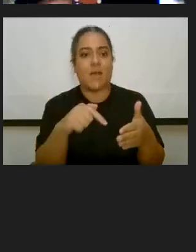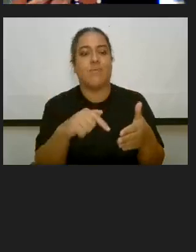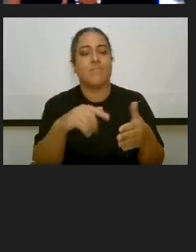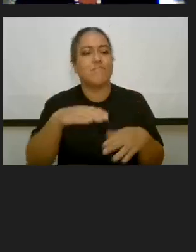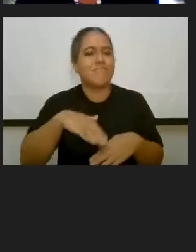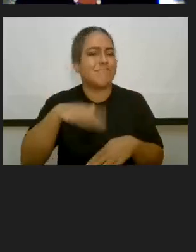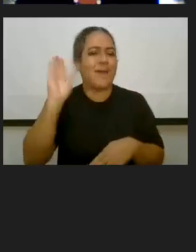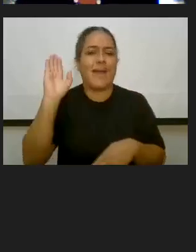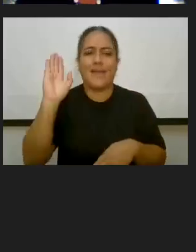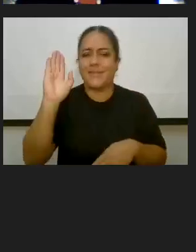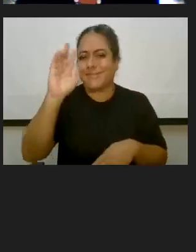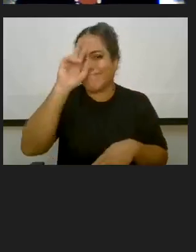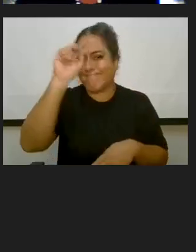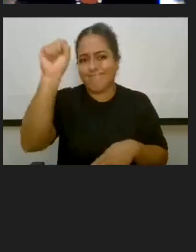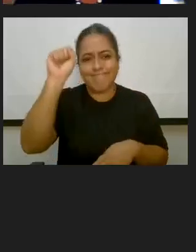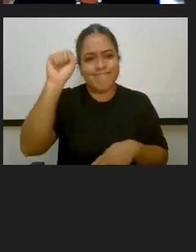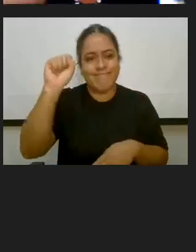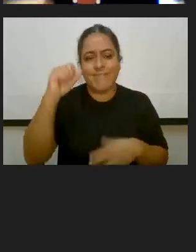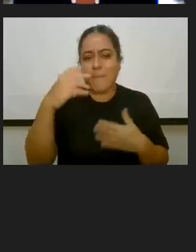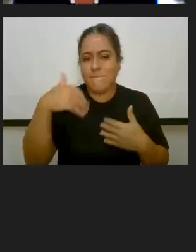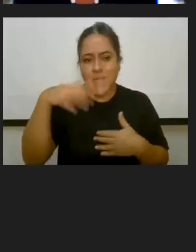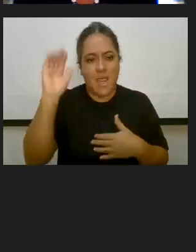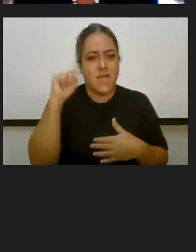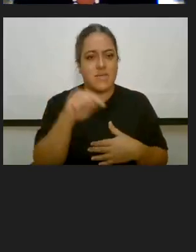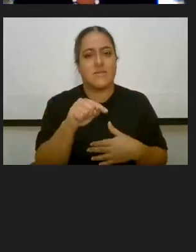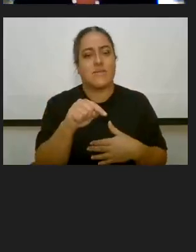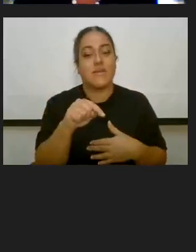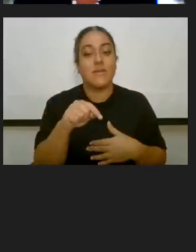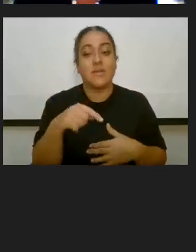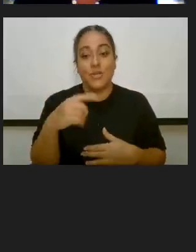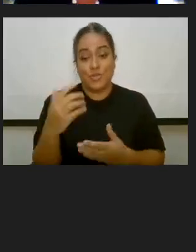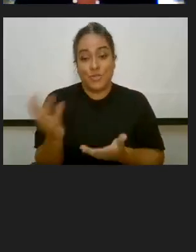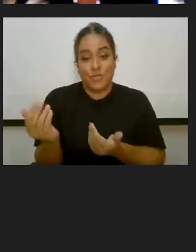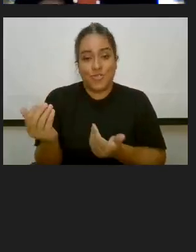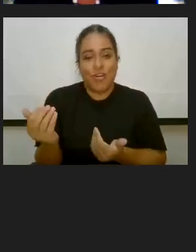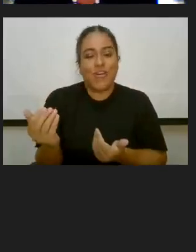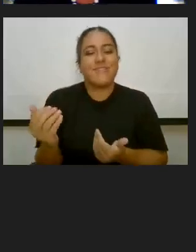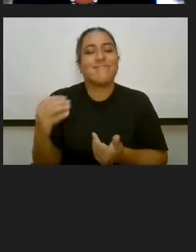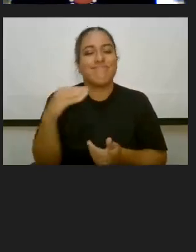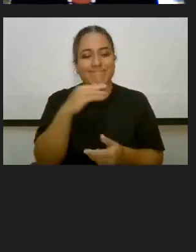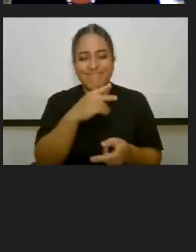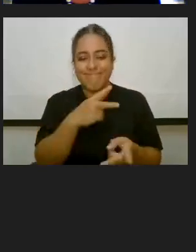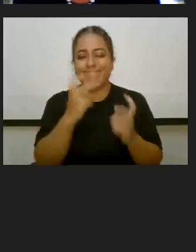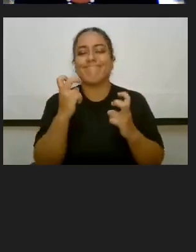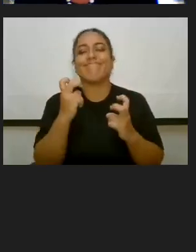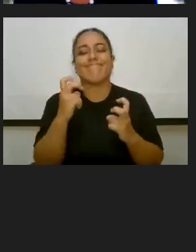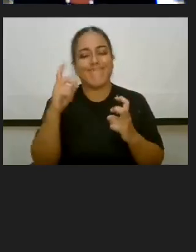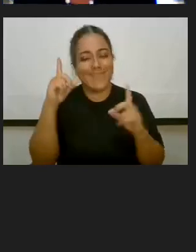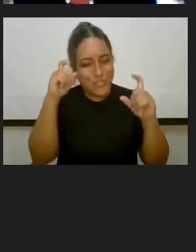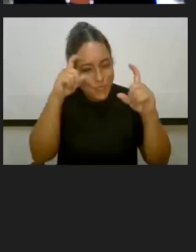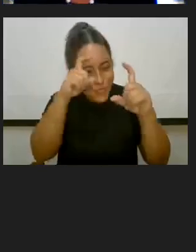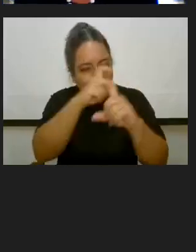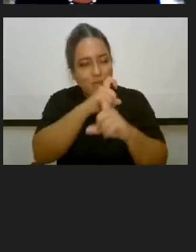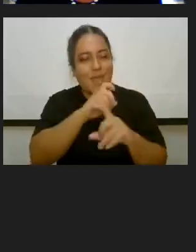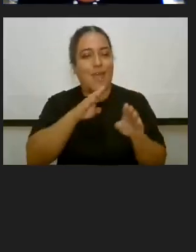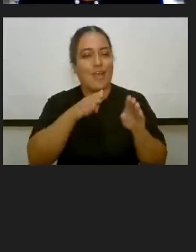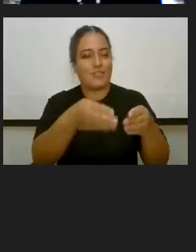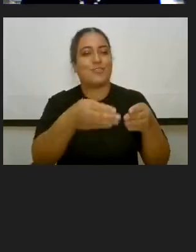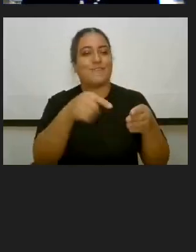aparecem com maior destaque desses jovens reconhecendo as dificuldades efetivas que eles